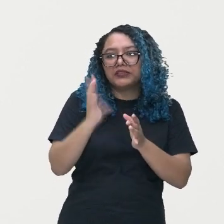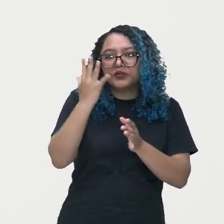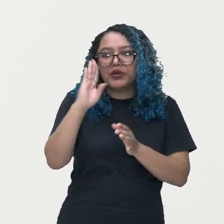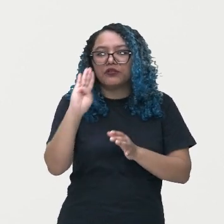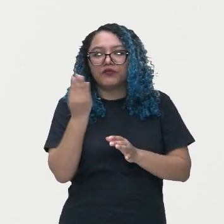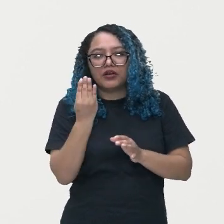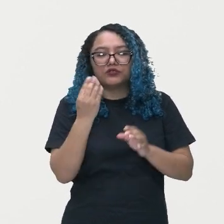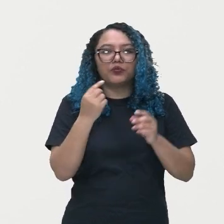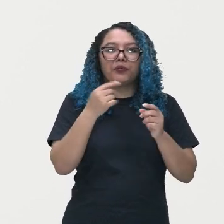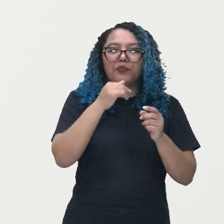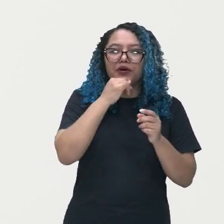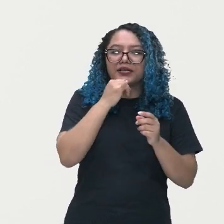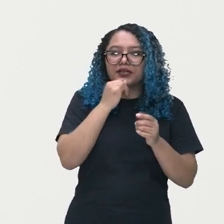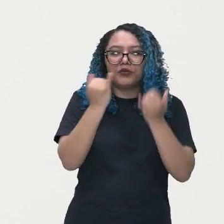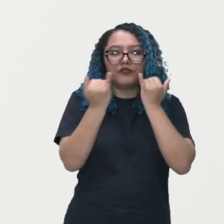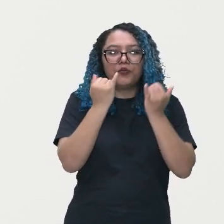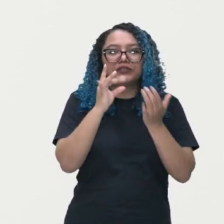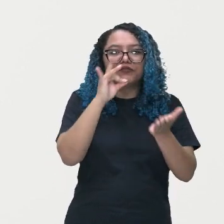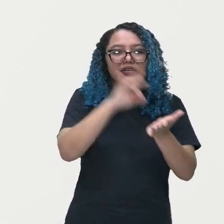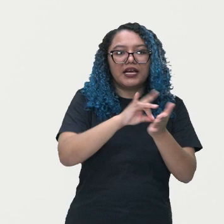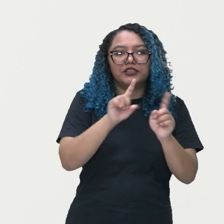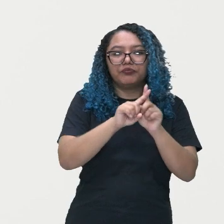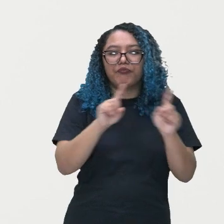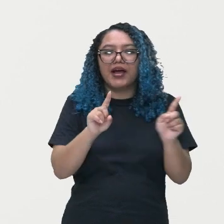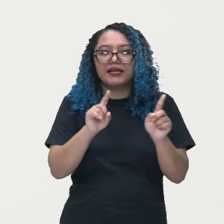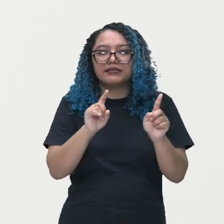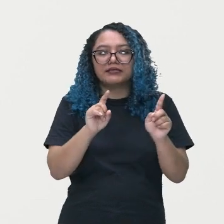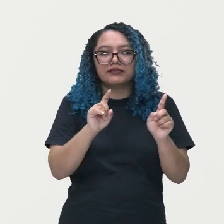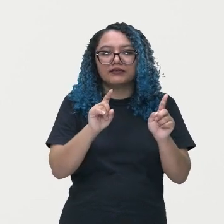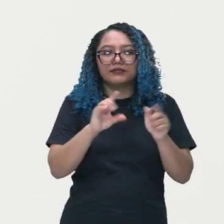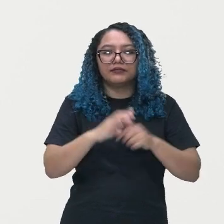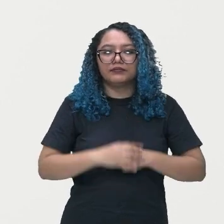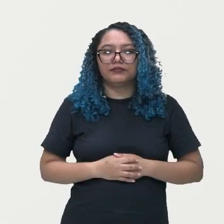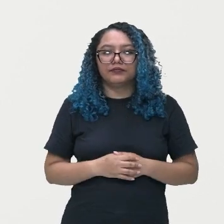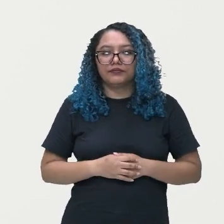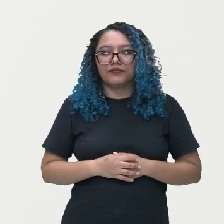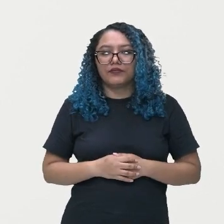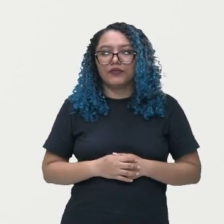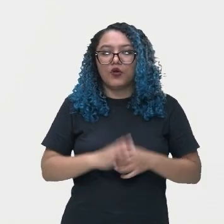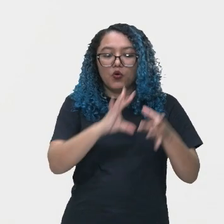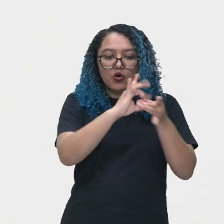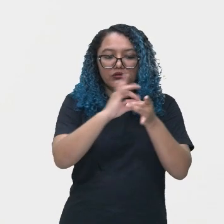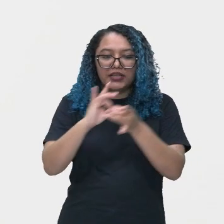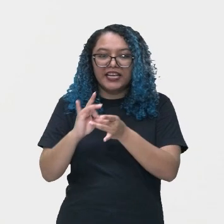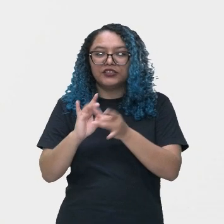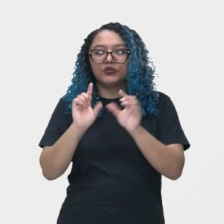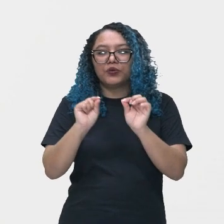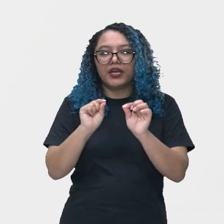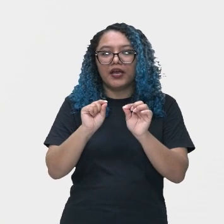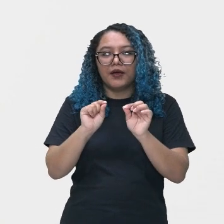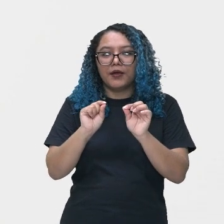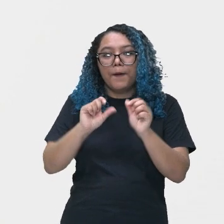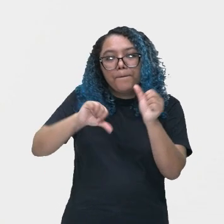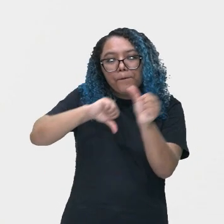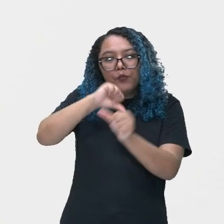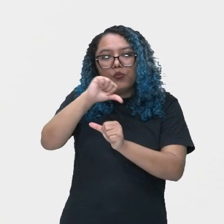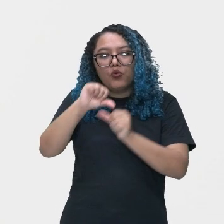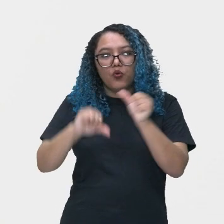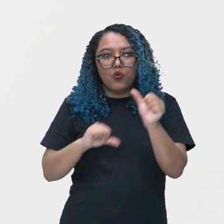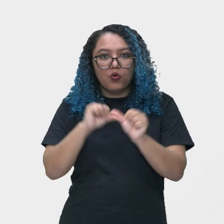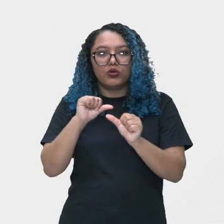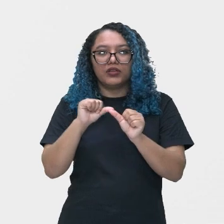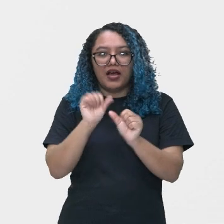ser verdadeiras, porém o contexto é manipulado também para enganar o leitor. E temos mais